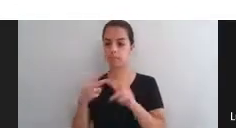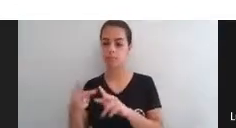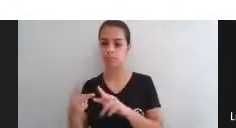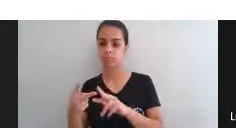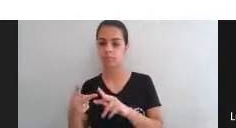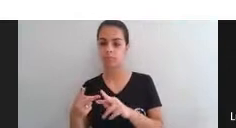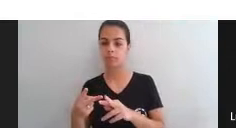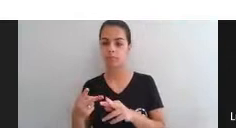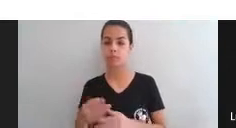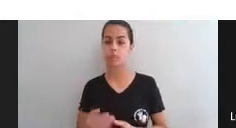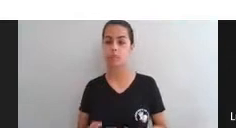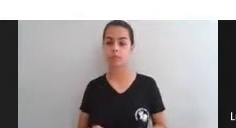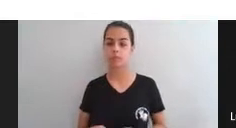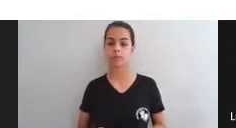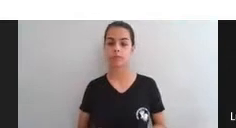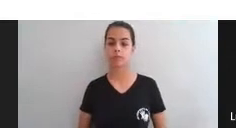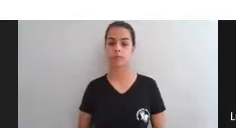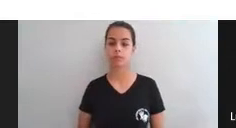quando